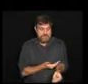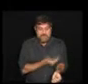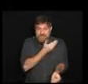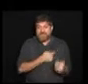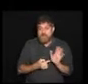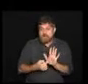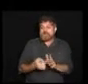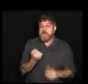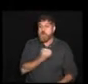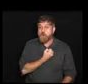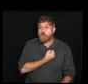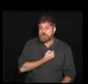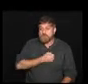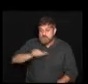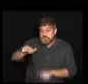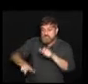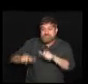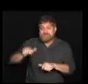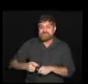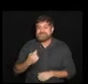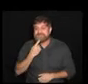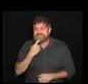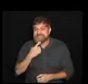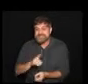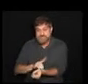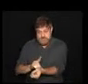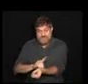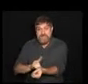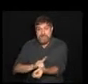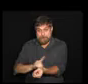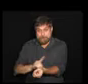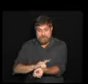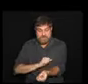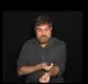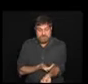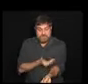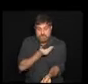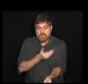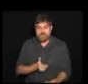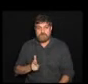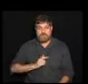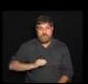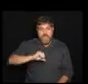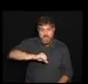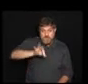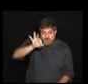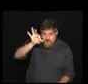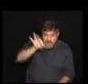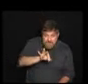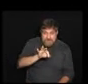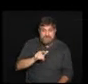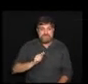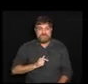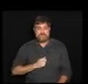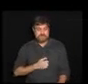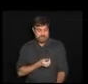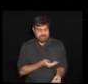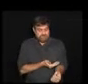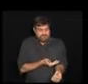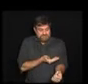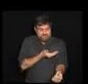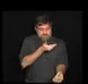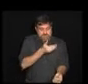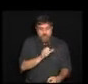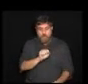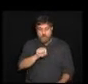de campineiros diabéticos e hipertensos daqui a pouquinho. 9% diabetes, hipertensão